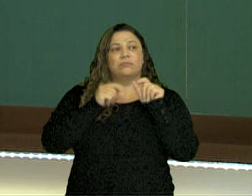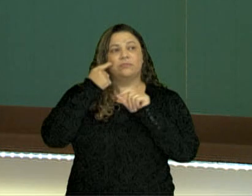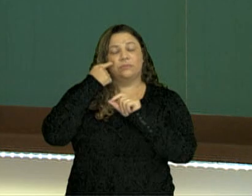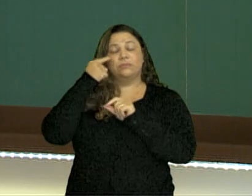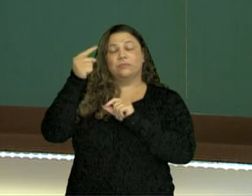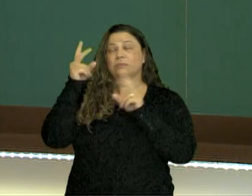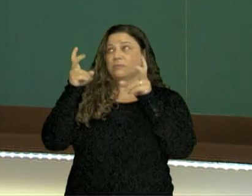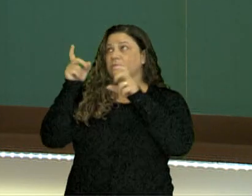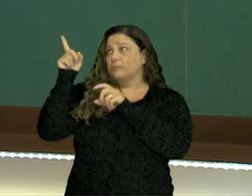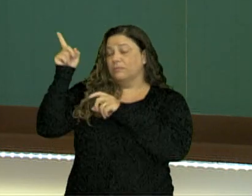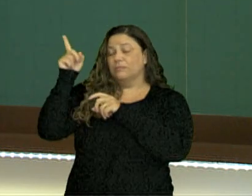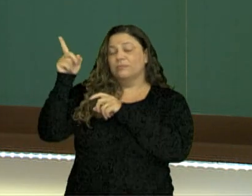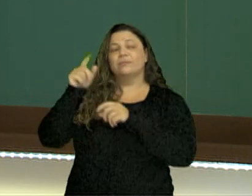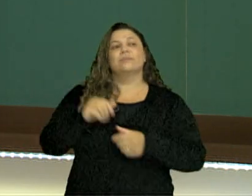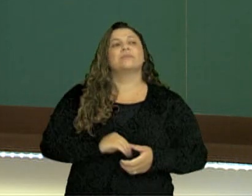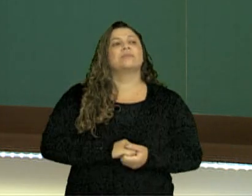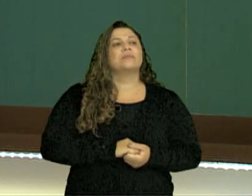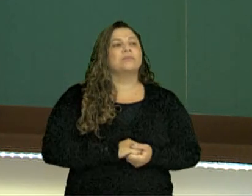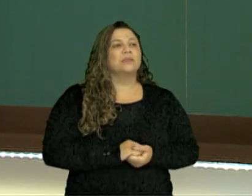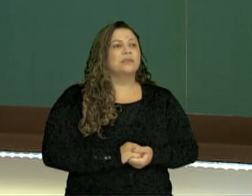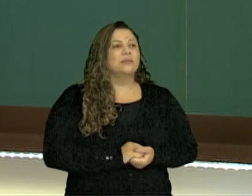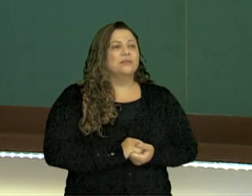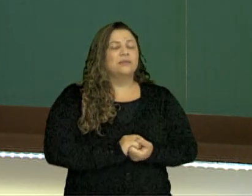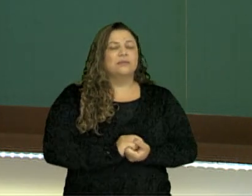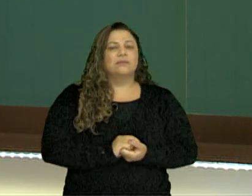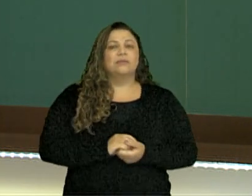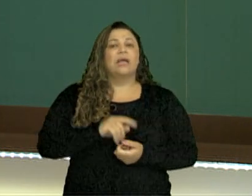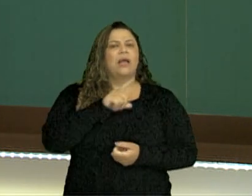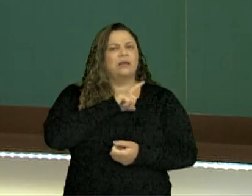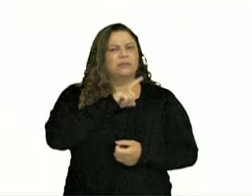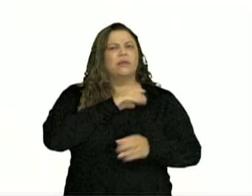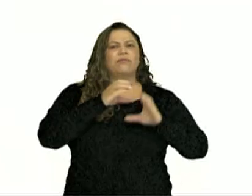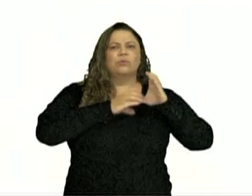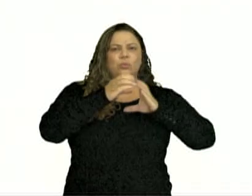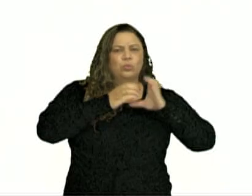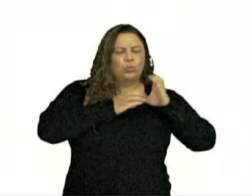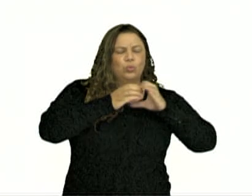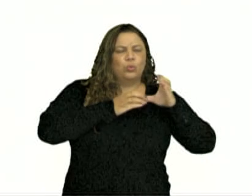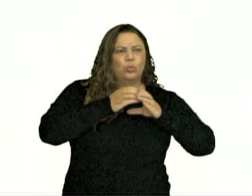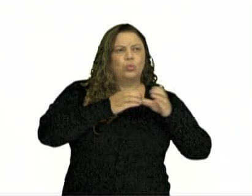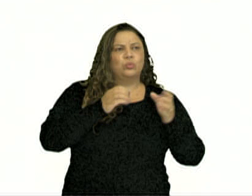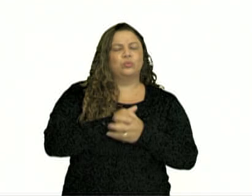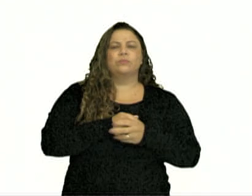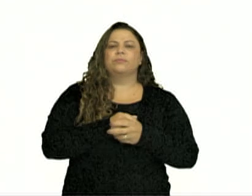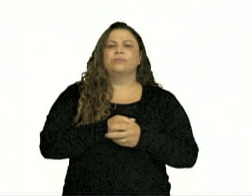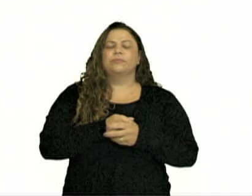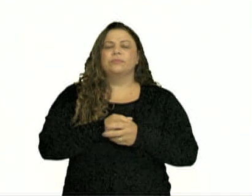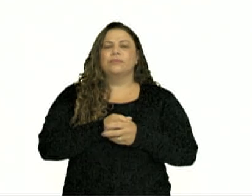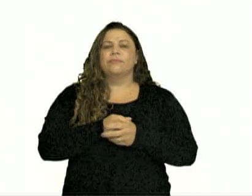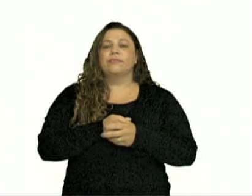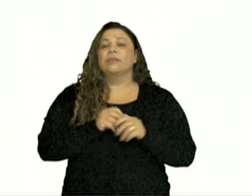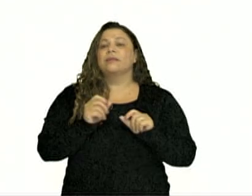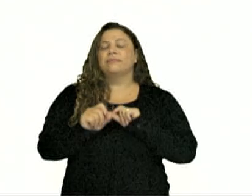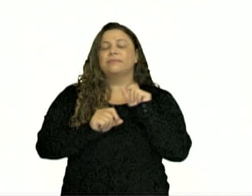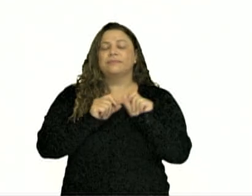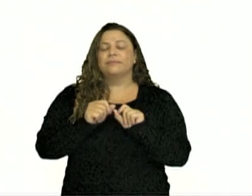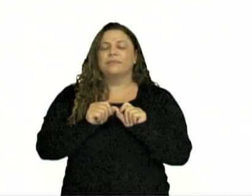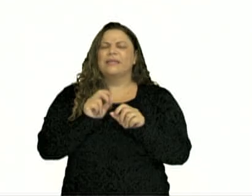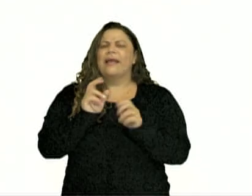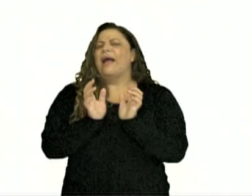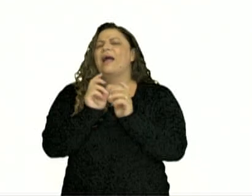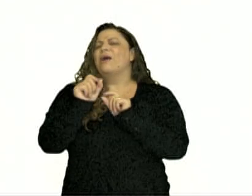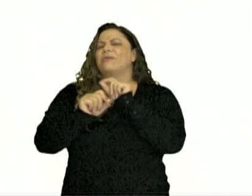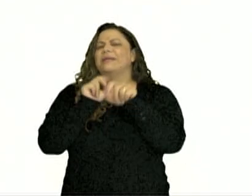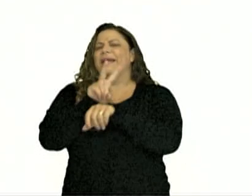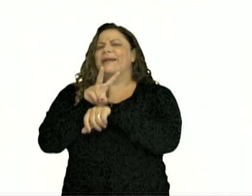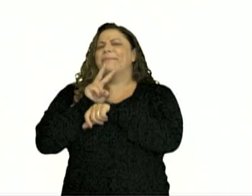Esse exercício aqui caiu num concurso. Ó. Para os empréstimos a clientes comuns,